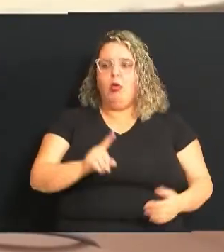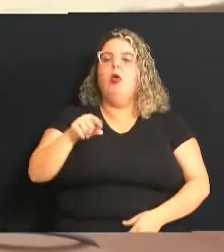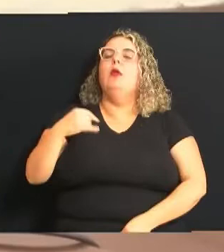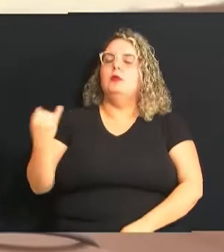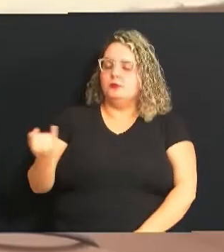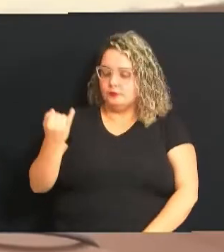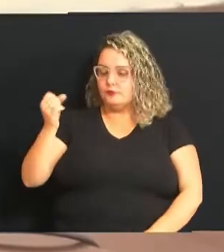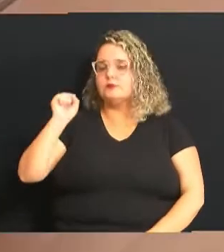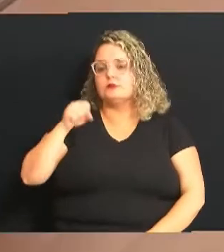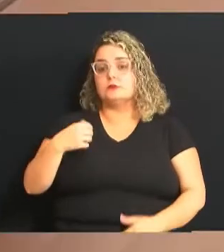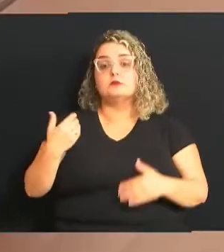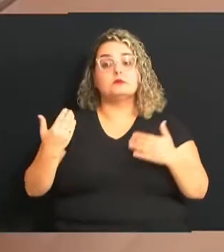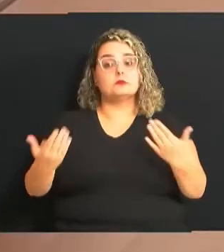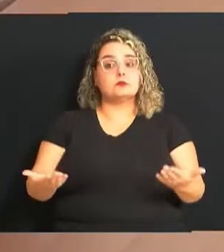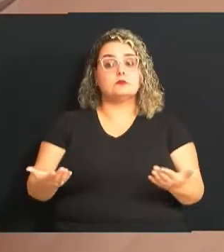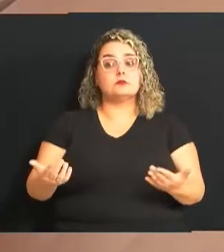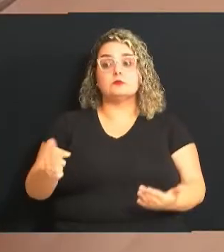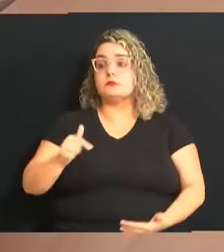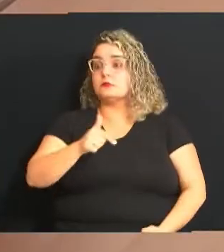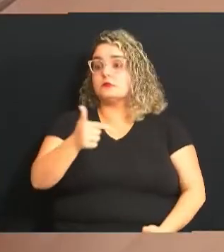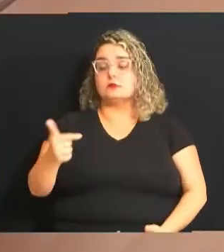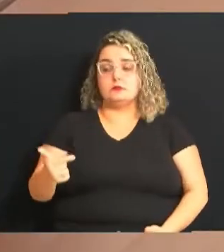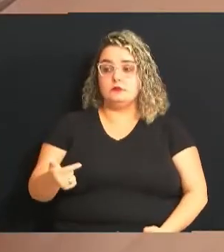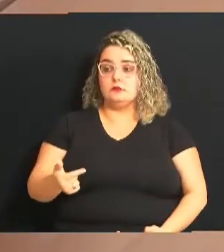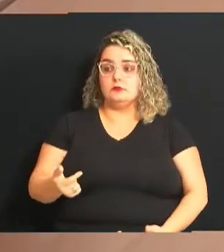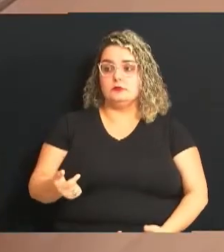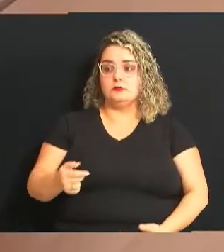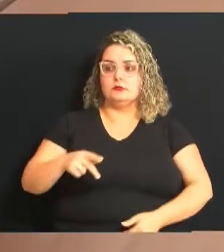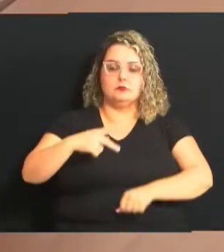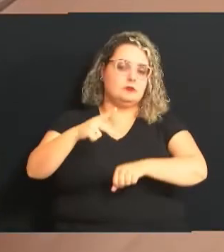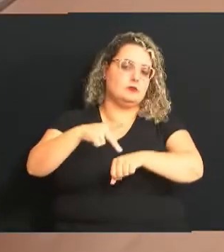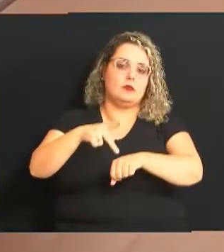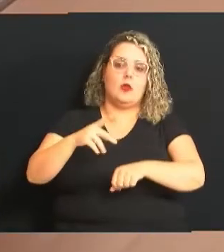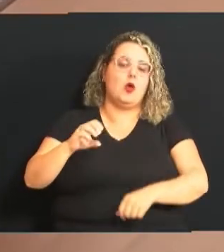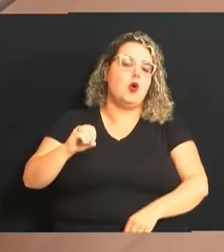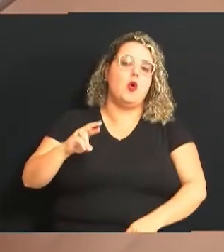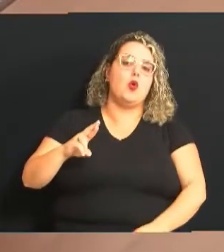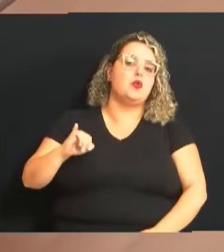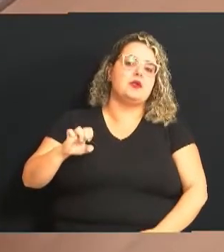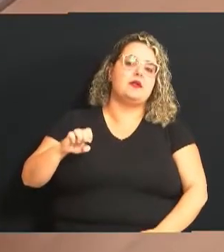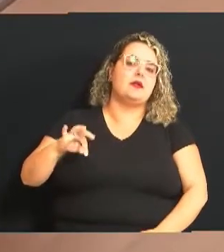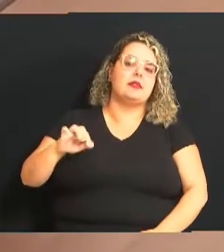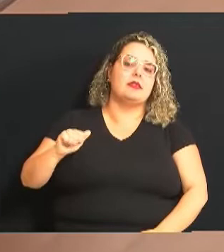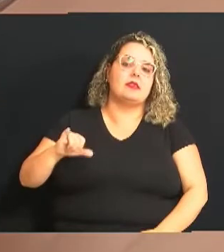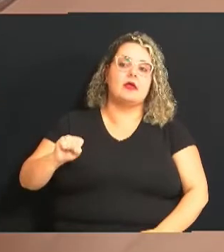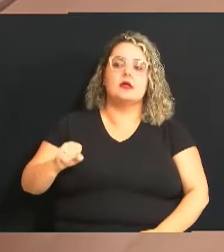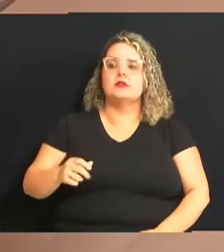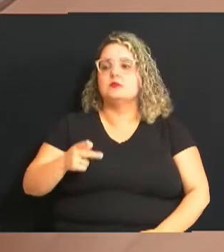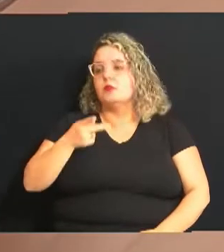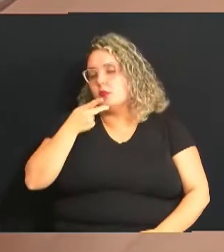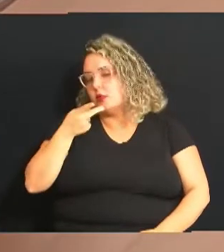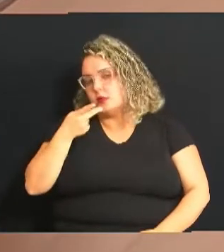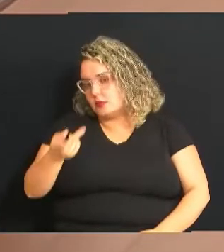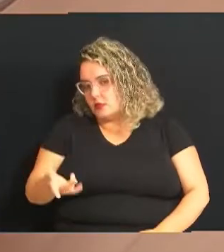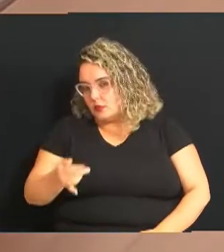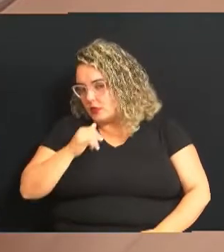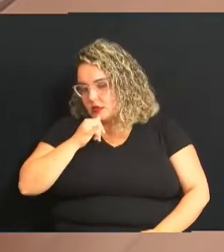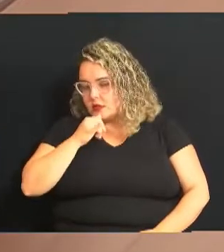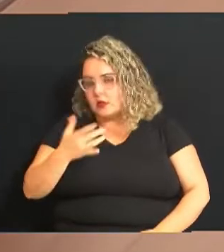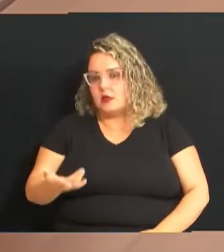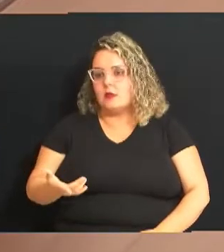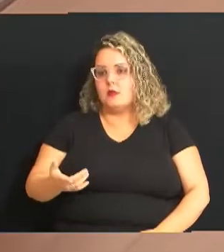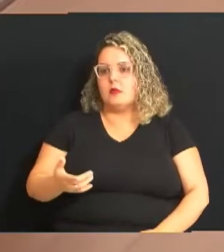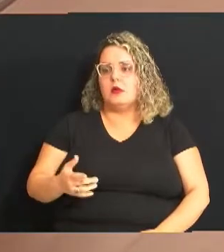importante, mas não se tem, como em alguns países orientais, por exemplo, a valorização da pessoa idosa como um todo, a